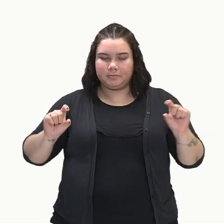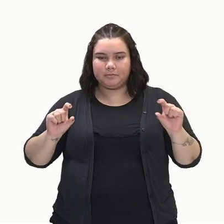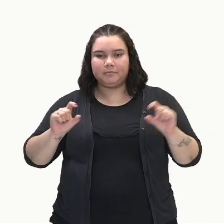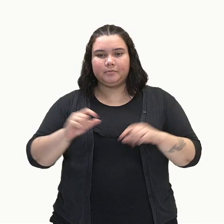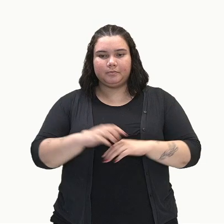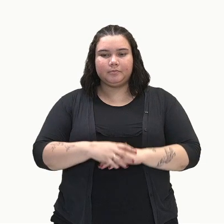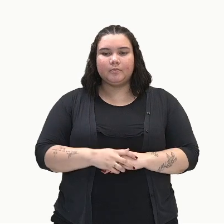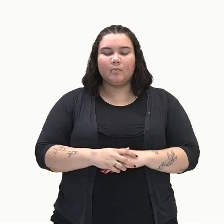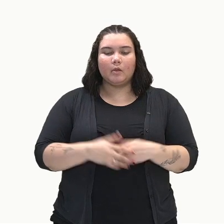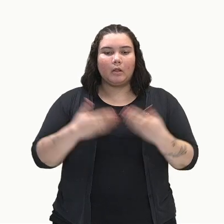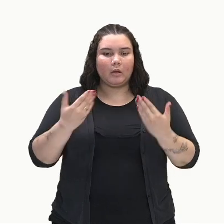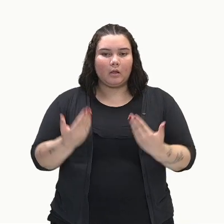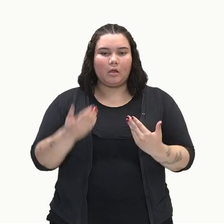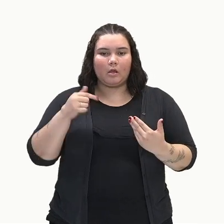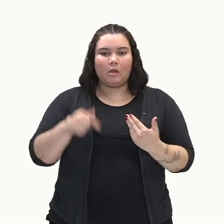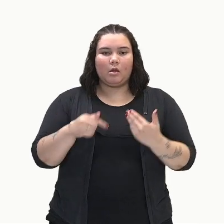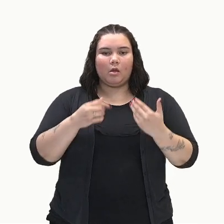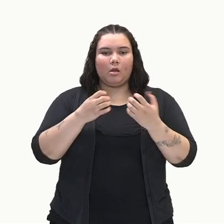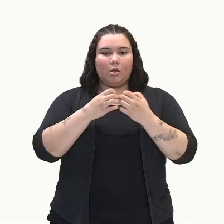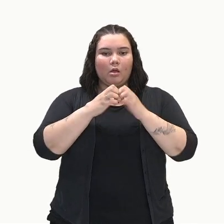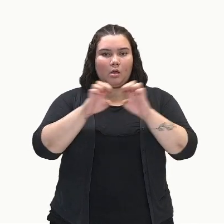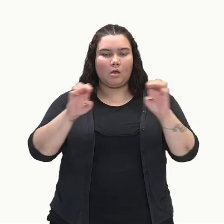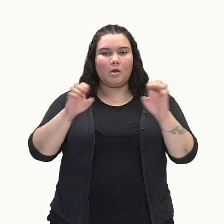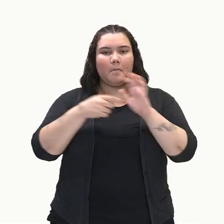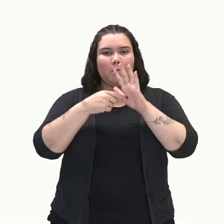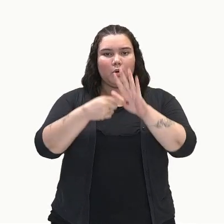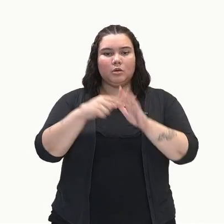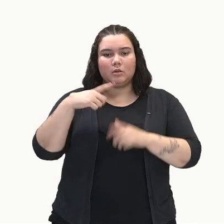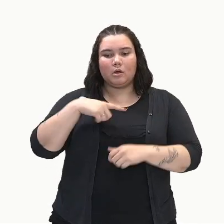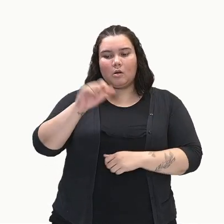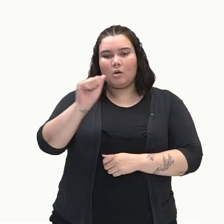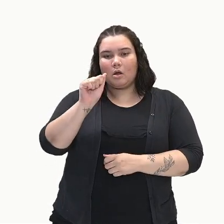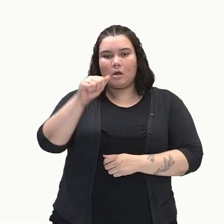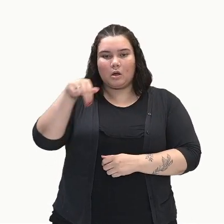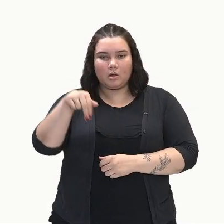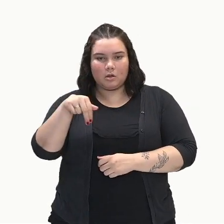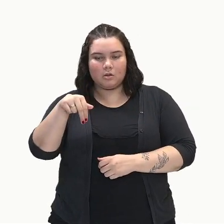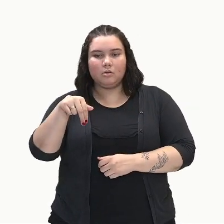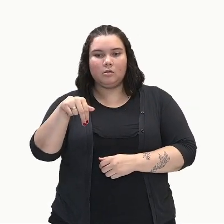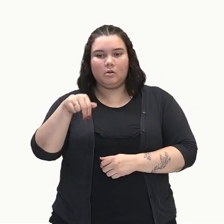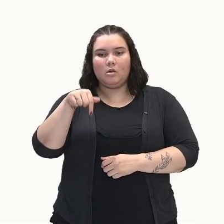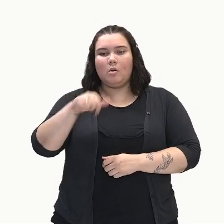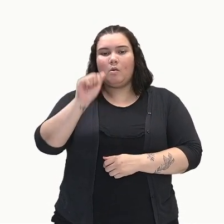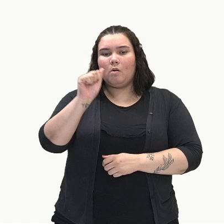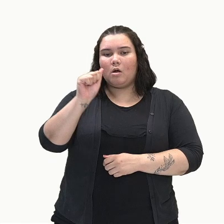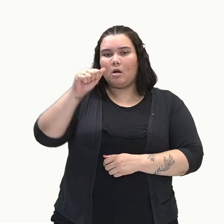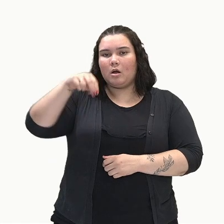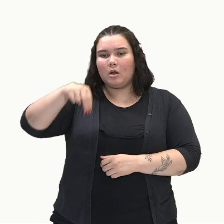termo também é expresso por AN, e a expressão utilizada para